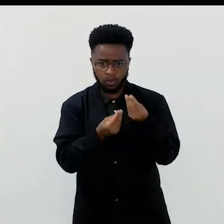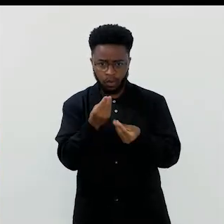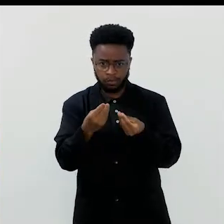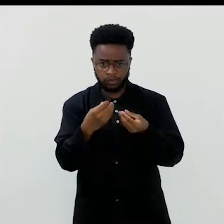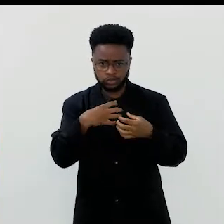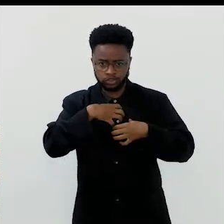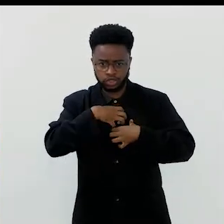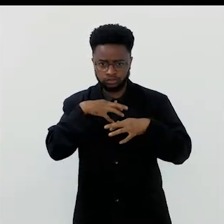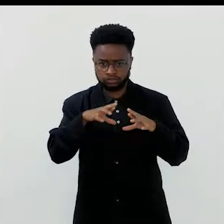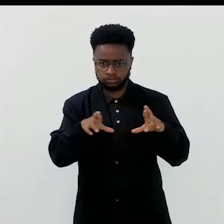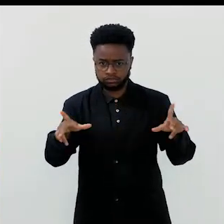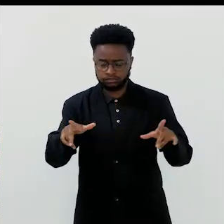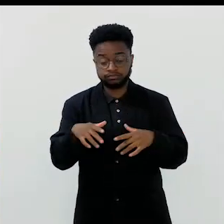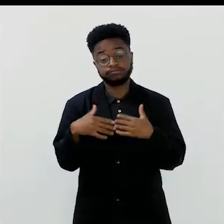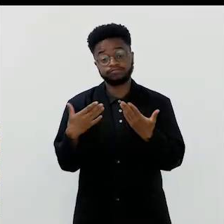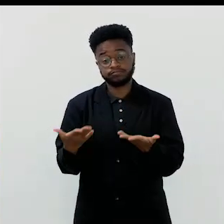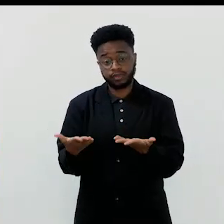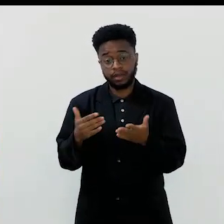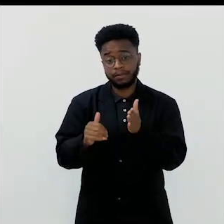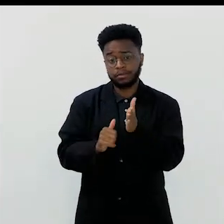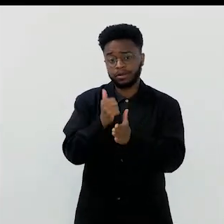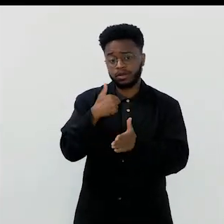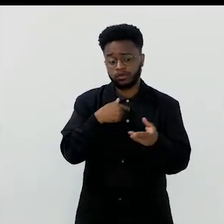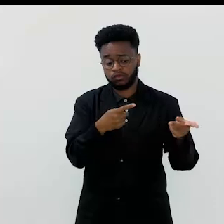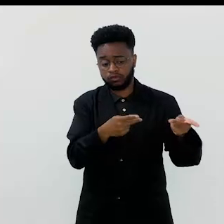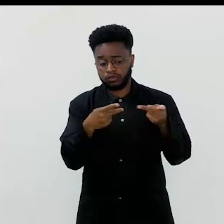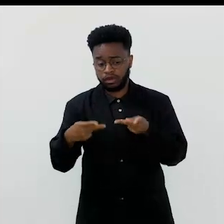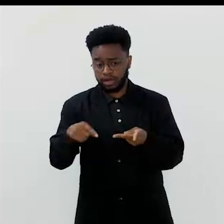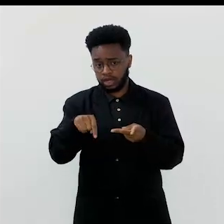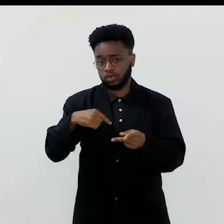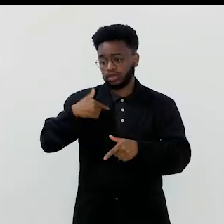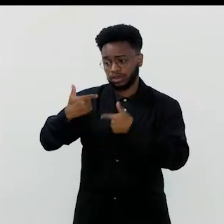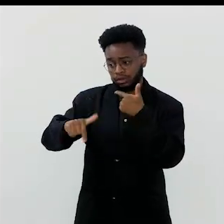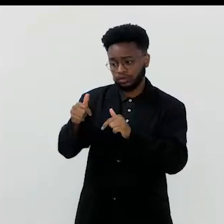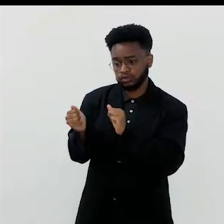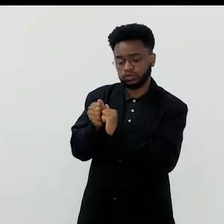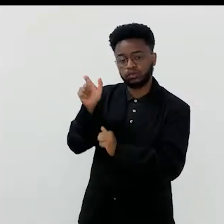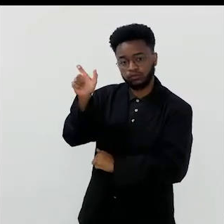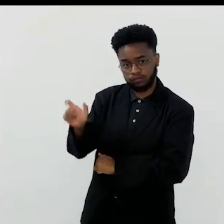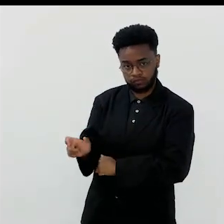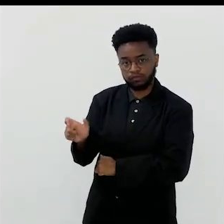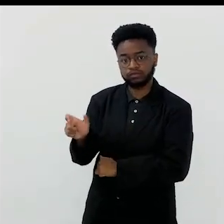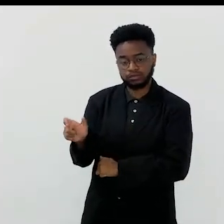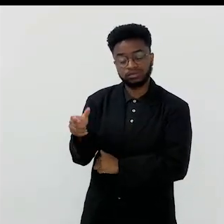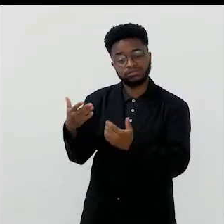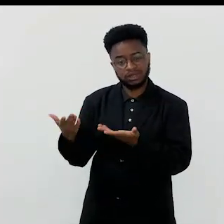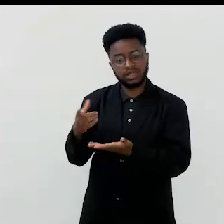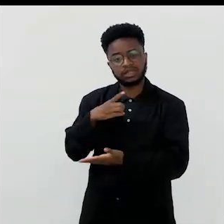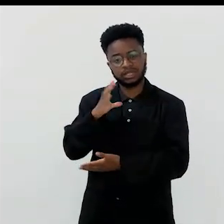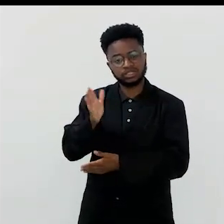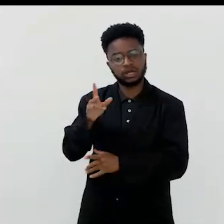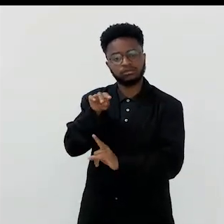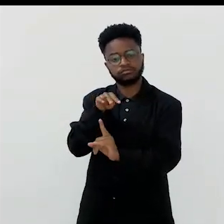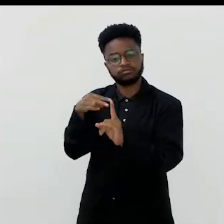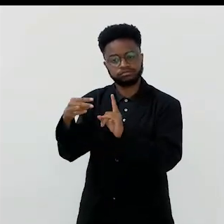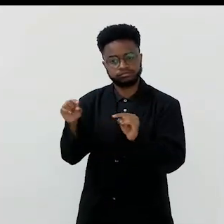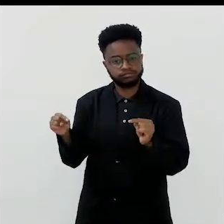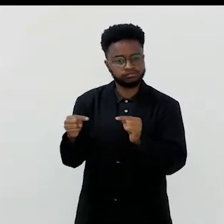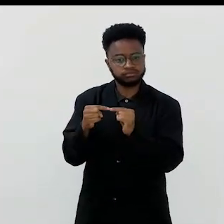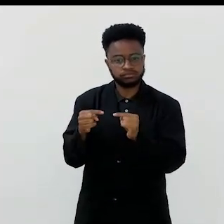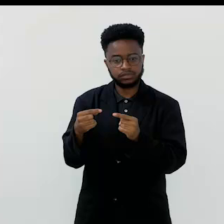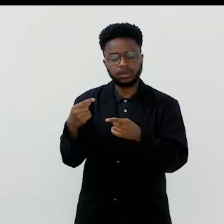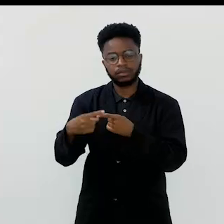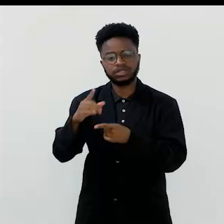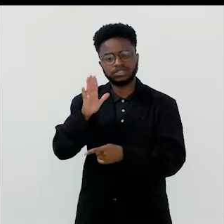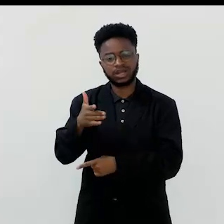esse jeito? Então, quando eu vim para cá, eu vim trabalhar com o Rossi, né? O Rossi, ele já tinha essa visão,